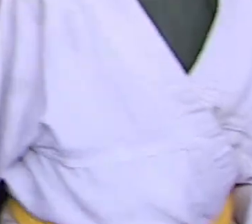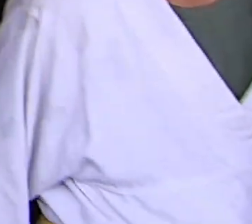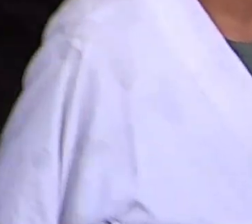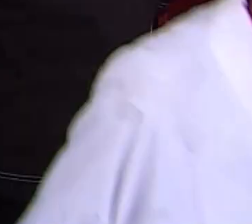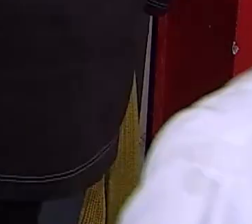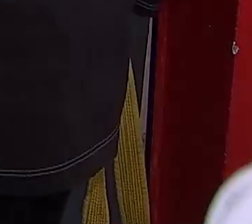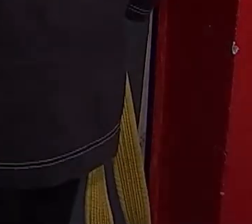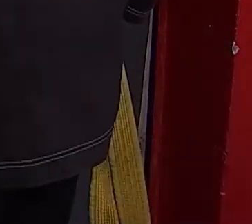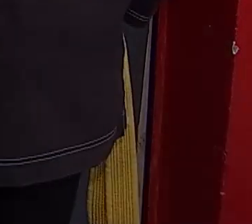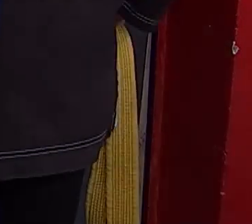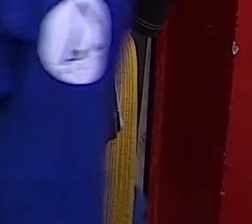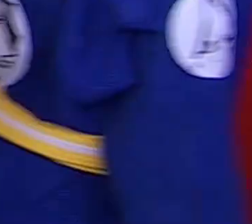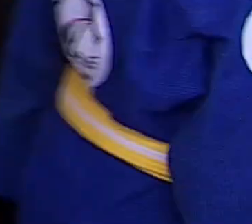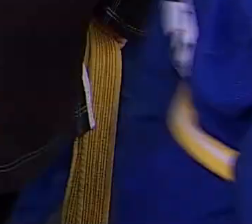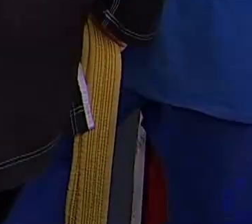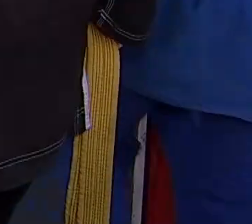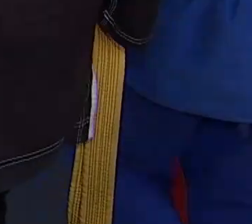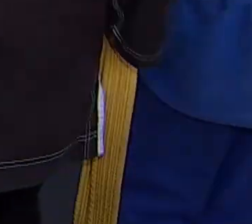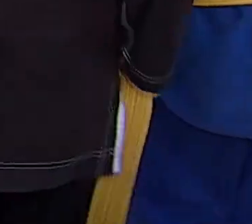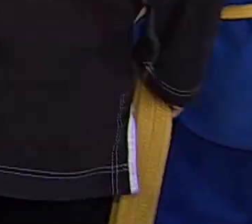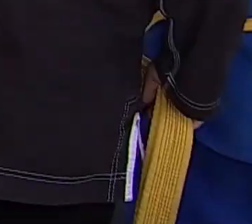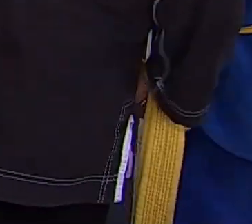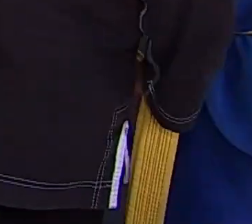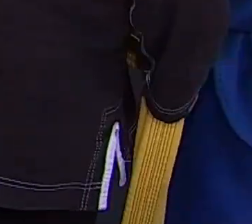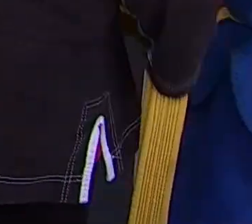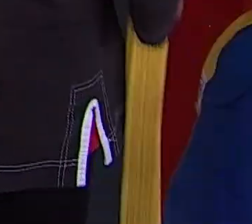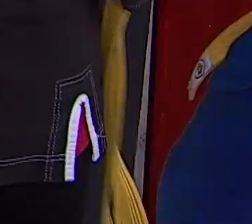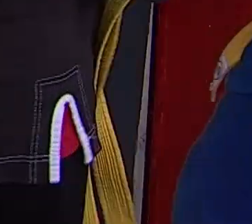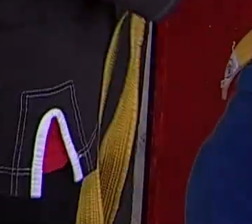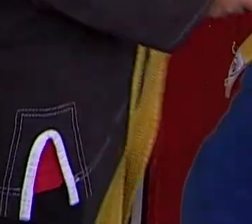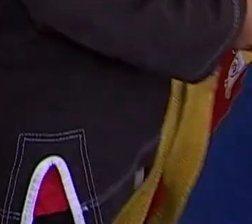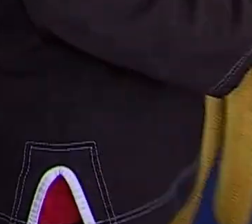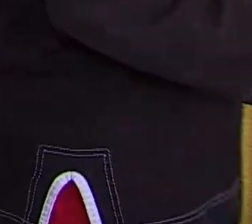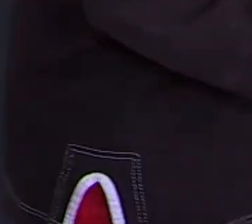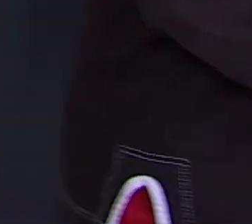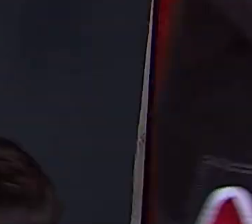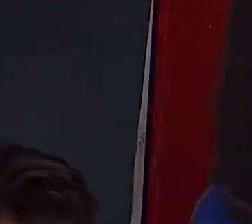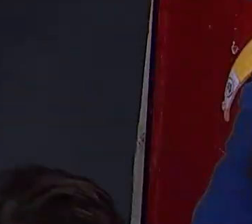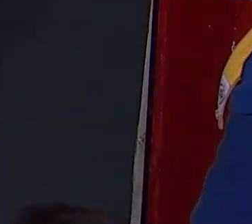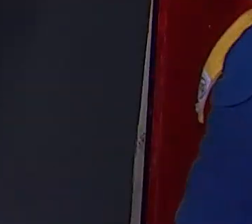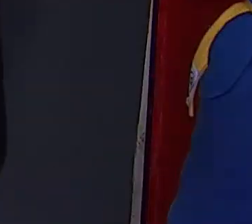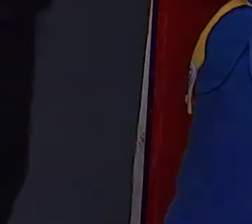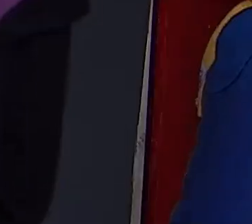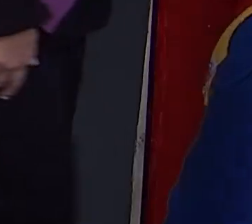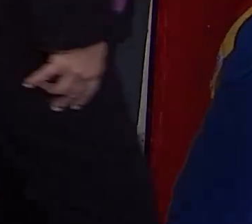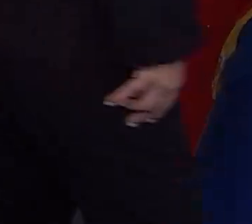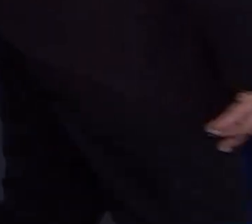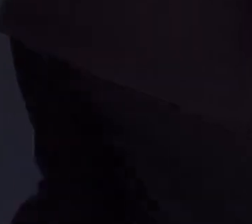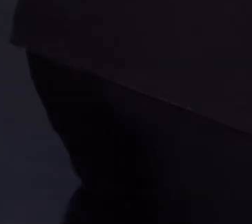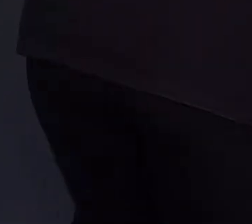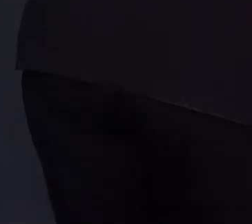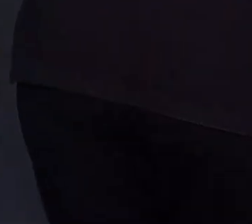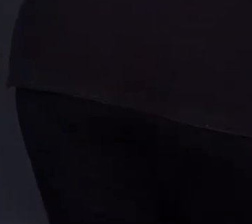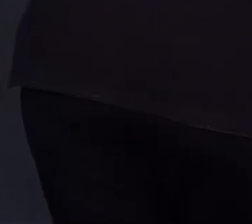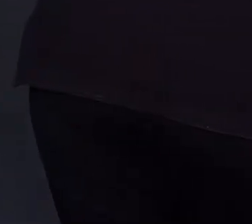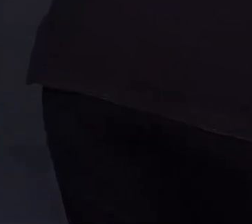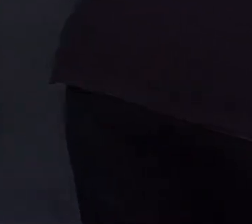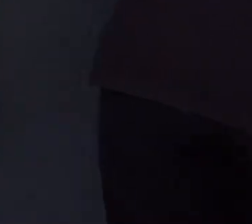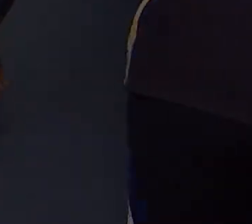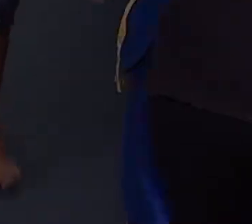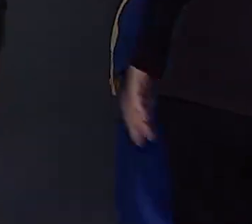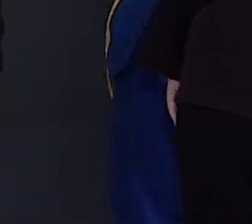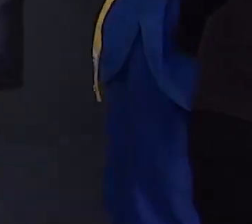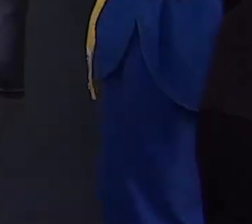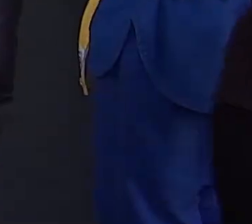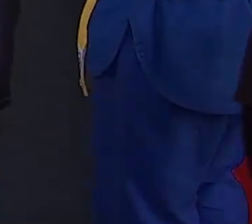Bem-vindos ao projeto Alfa e Ômega. Eu sou a professora Raeli e esse é meu sinal na comunidade surda. Eu